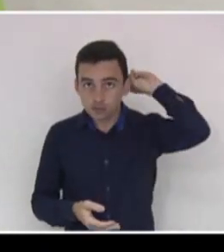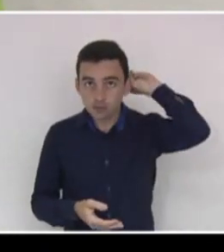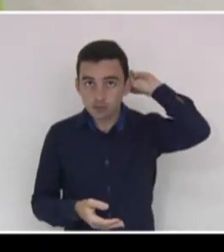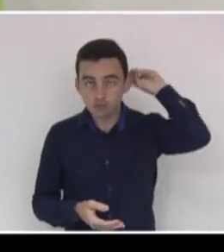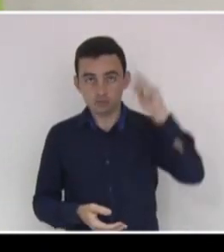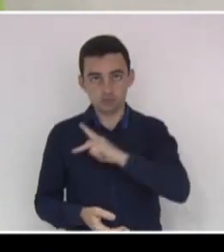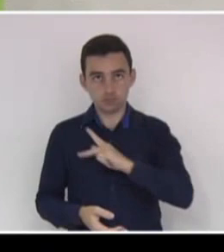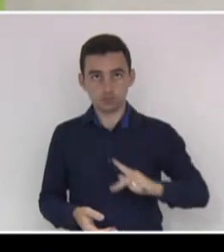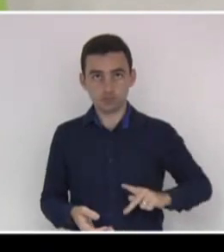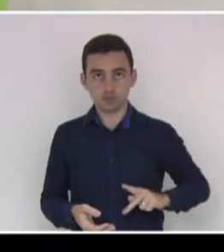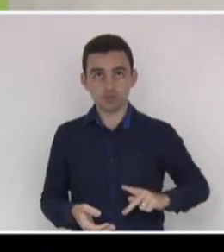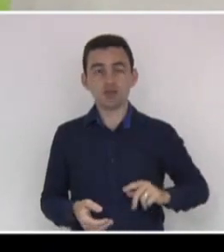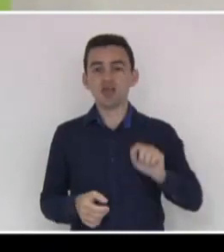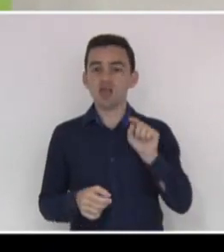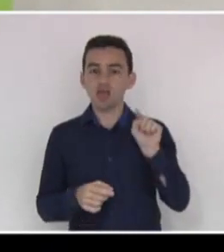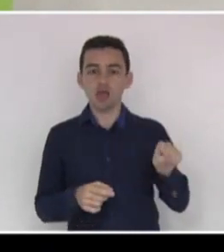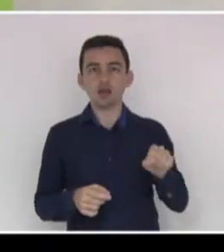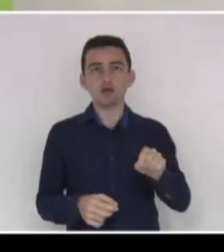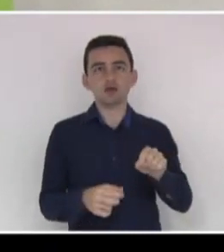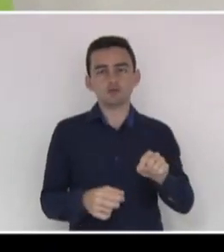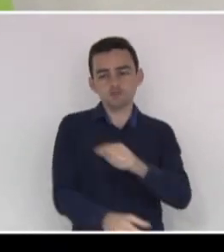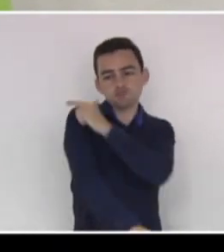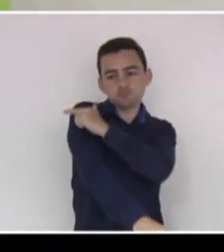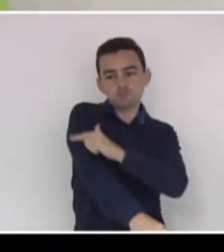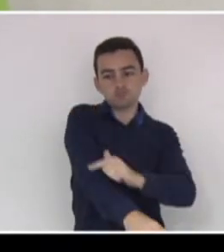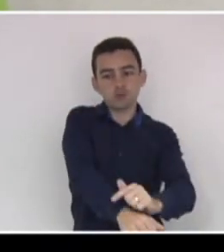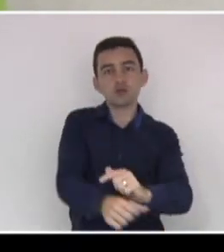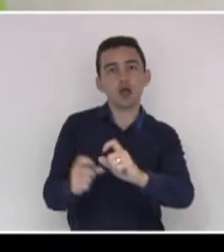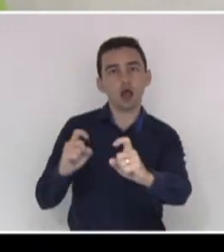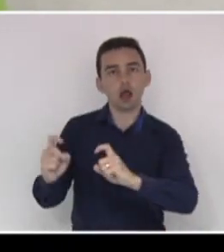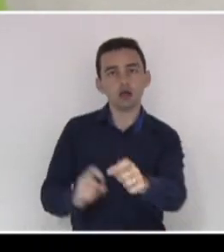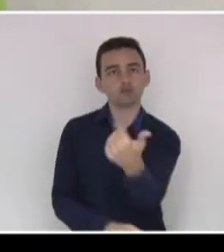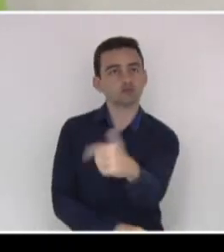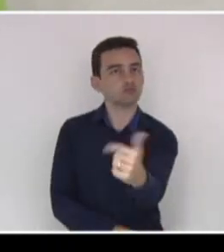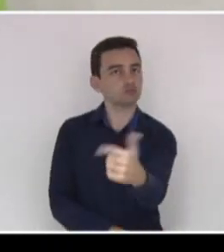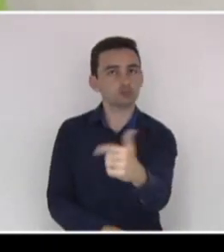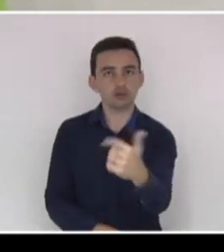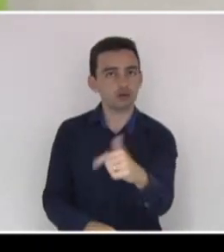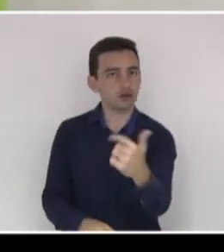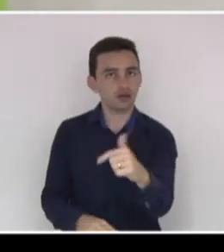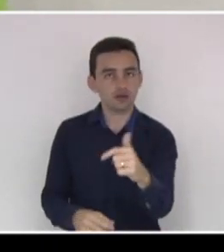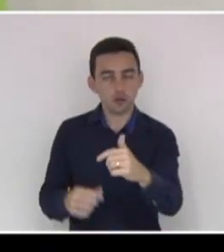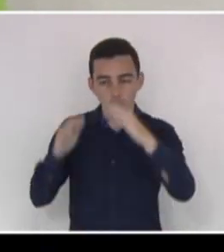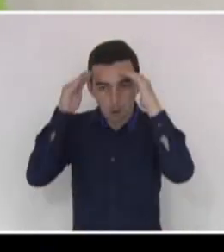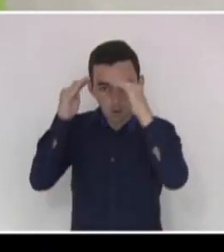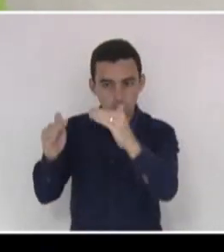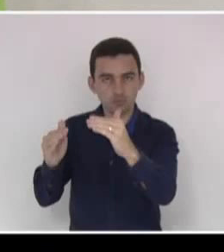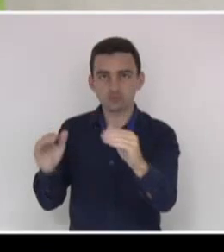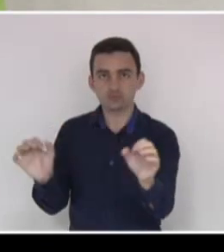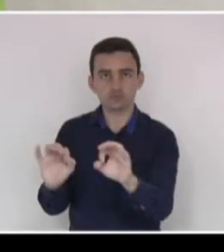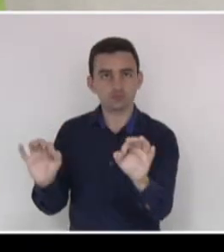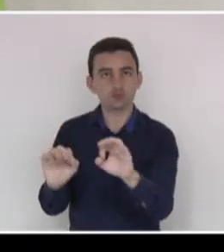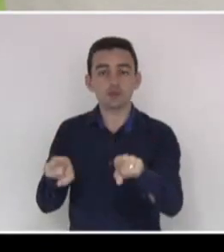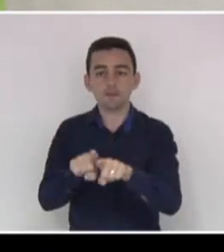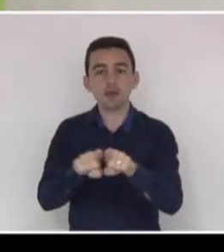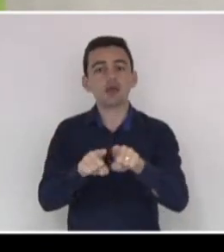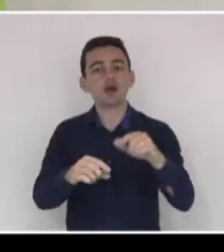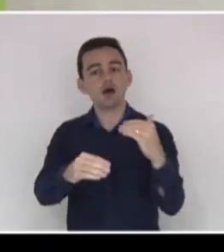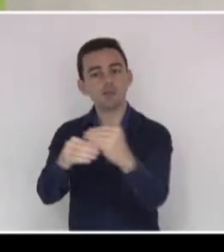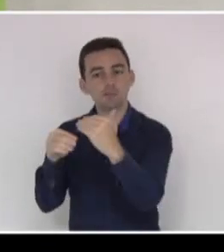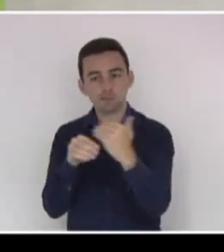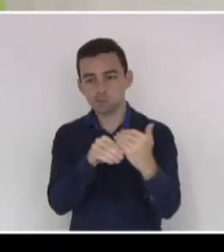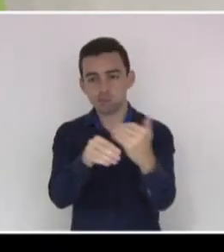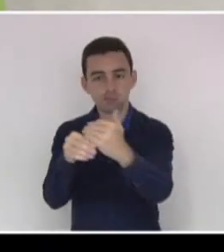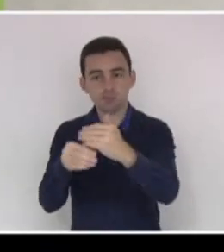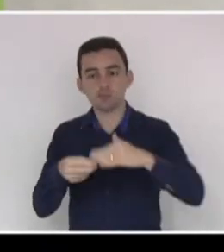desrespeitou o debate feito, o acordo construído entre a Confederação Nacional dos Municípios,